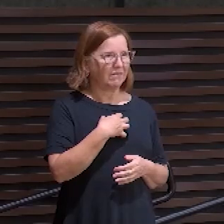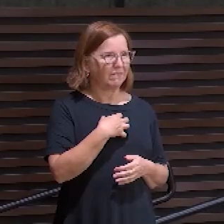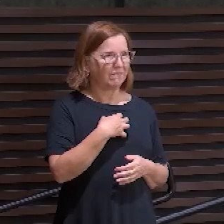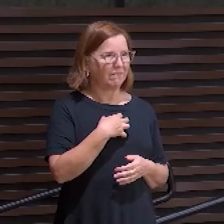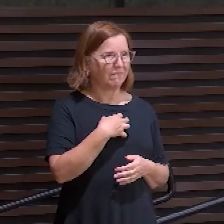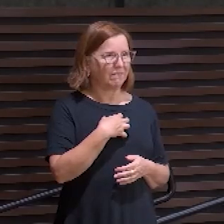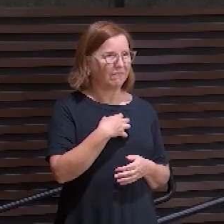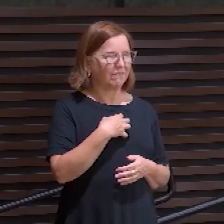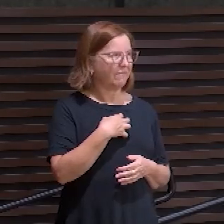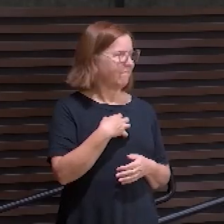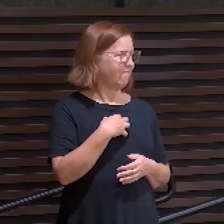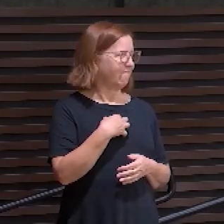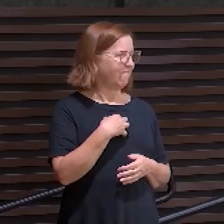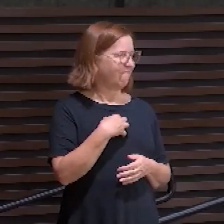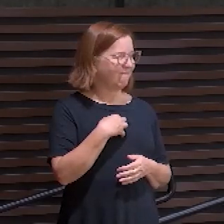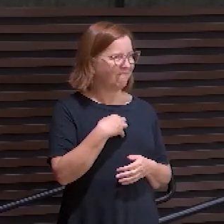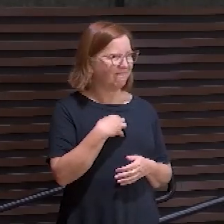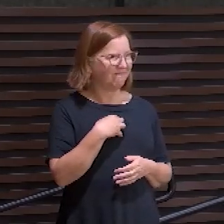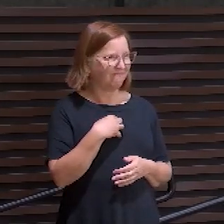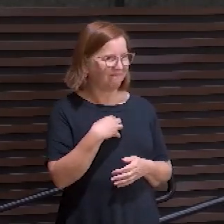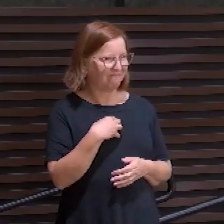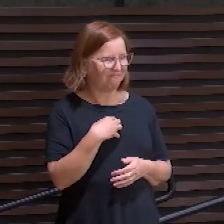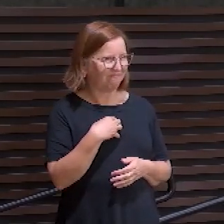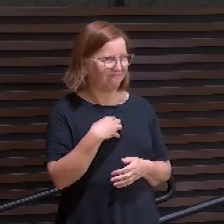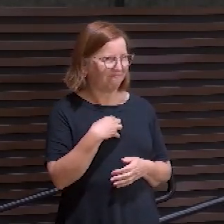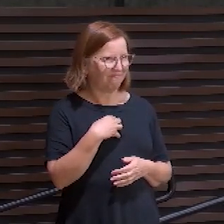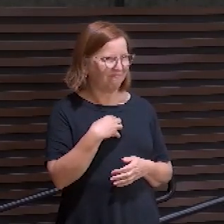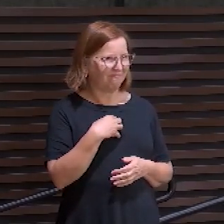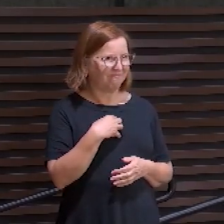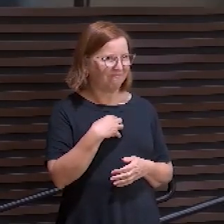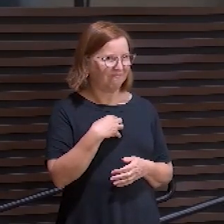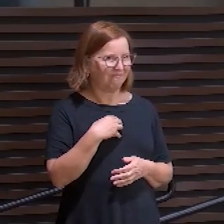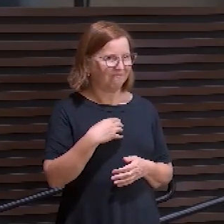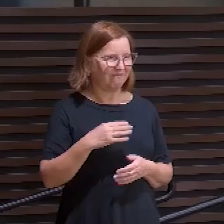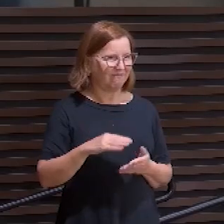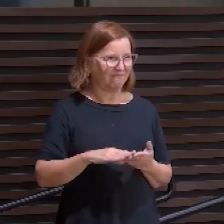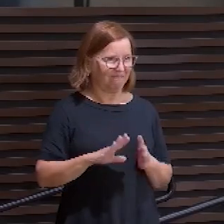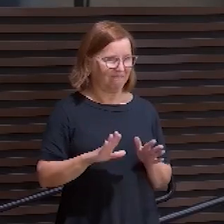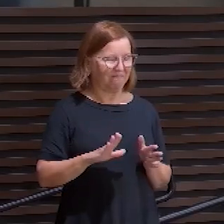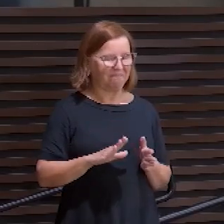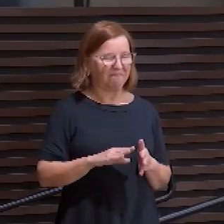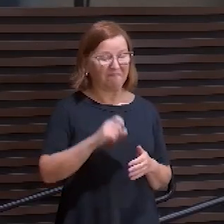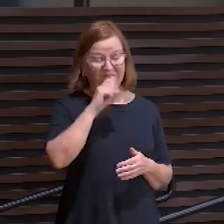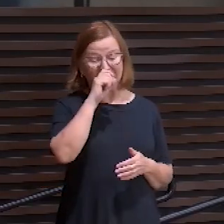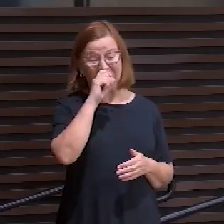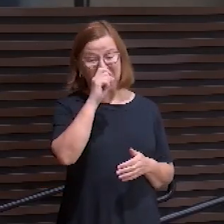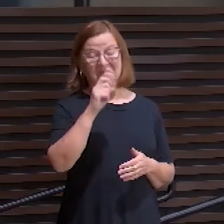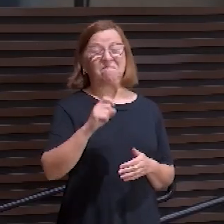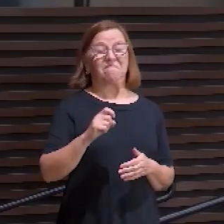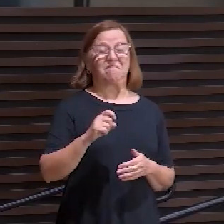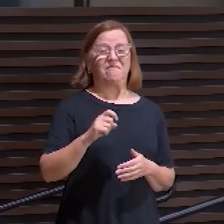de jactância. De jactância. Veja que o que eu fiz.